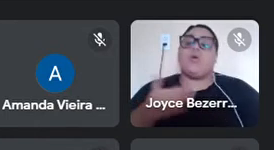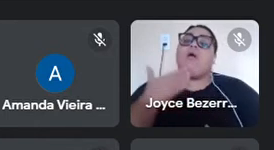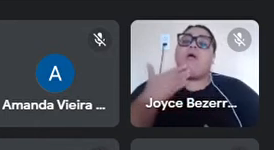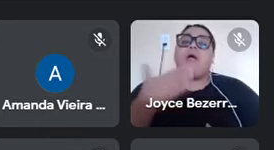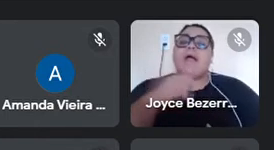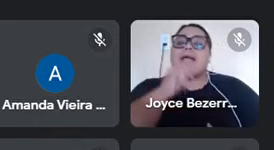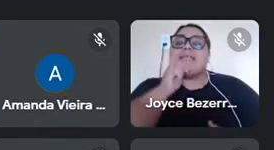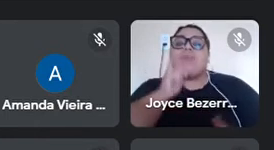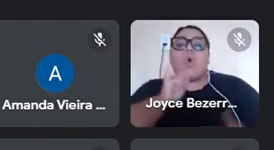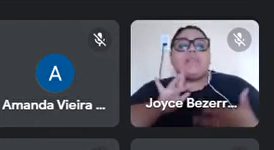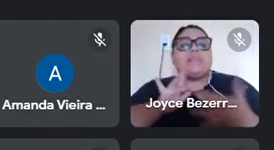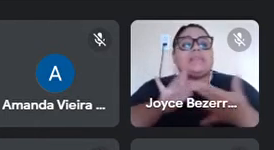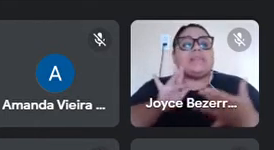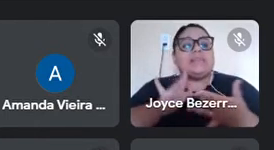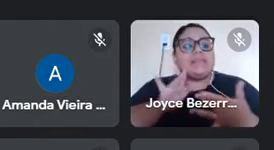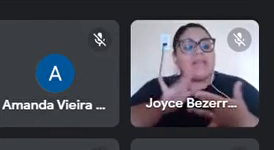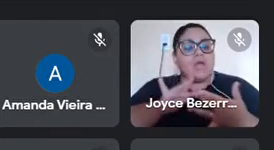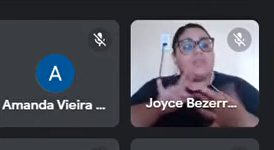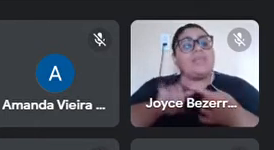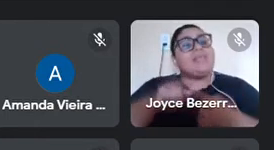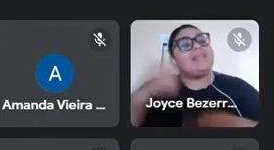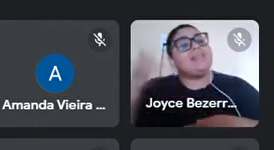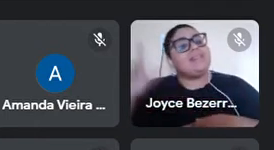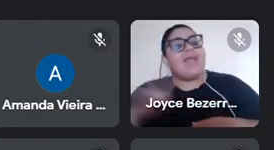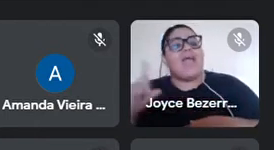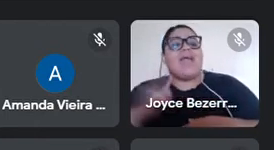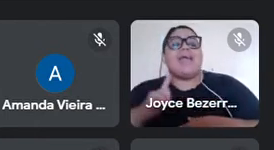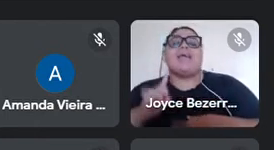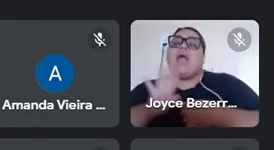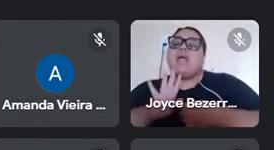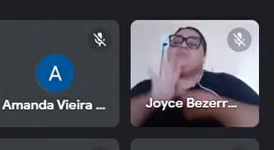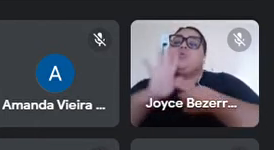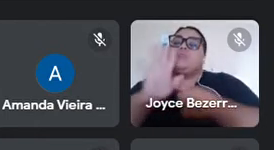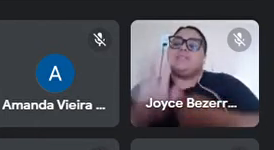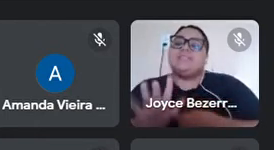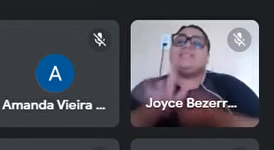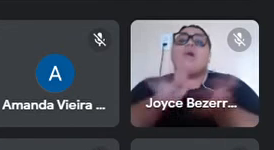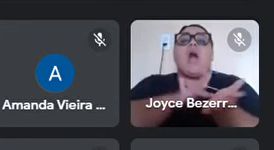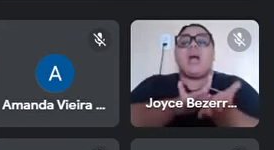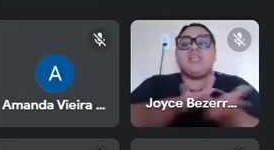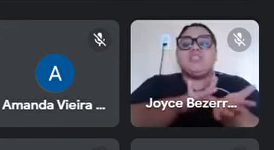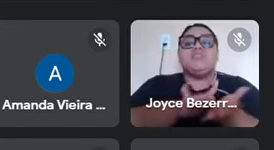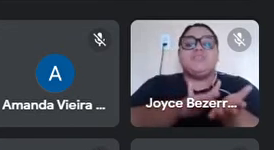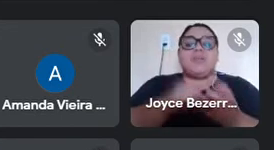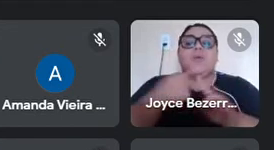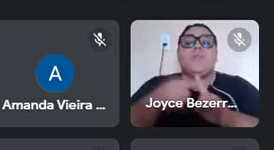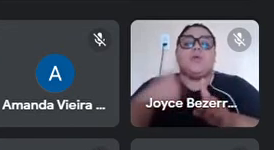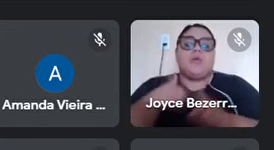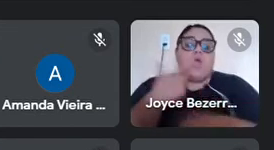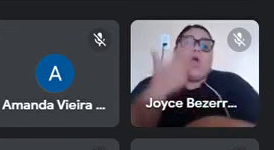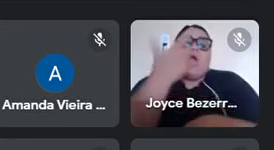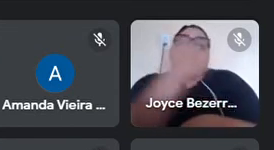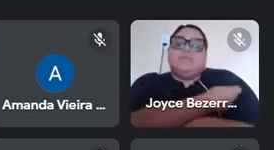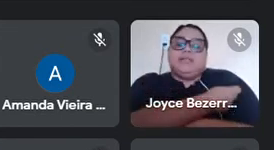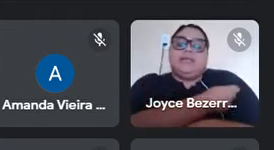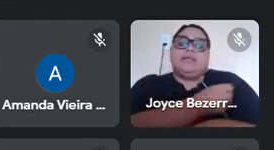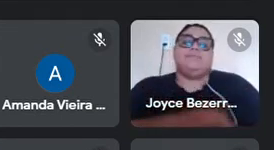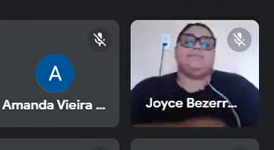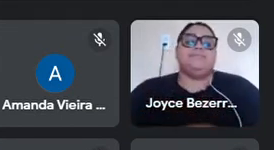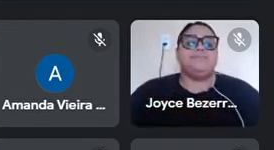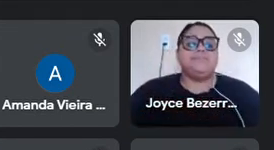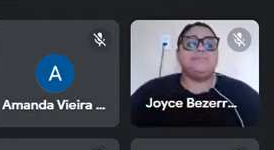antígeno, e aqui é uma exposição artificial. Eu apliquei o antígeno em mim mesmo, ok?